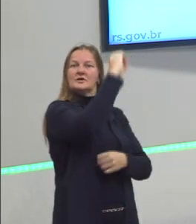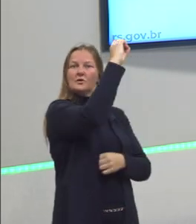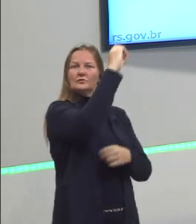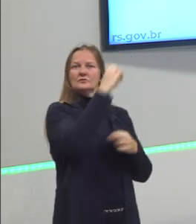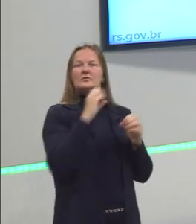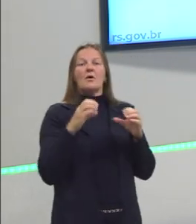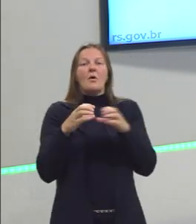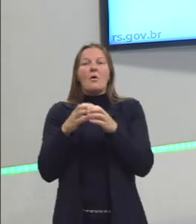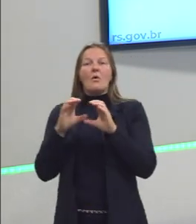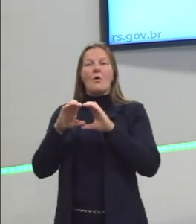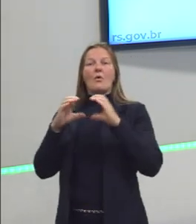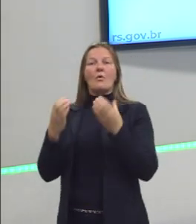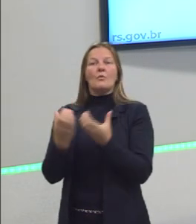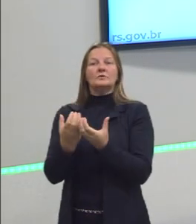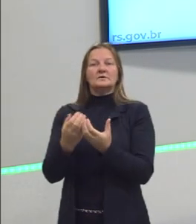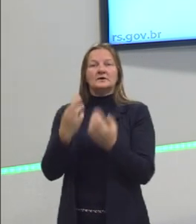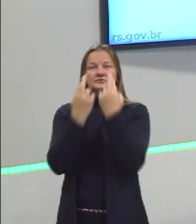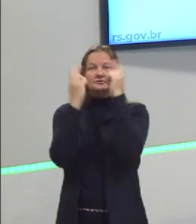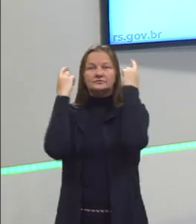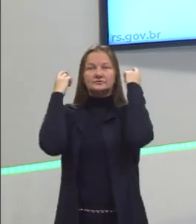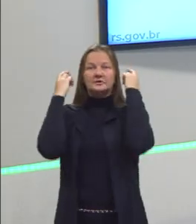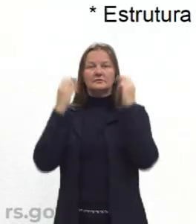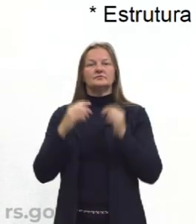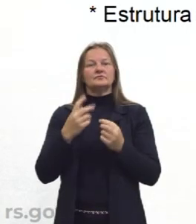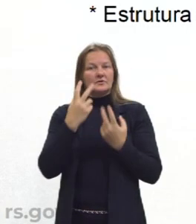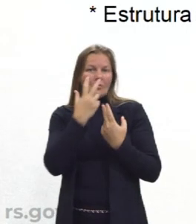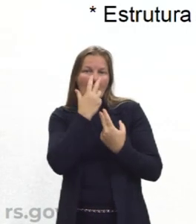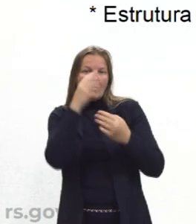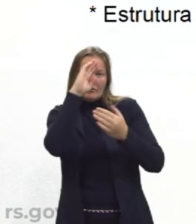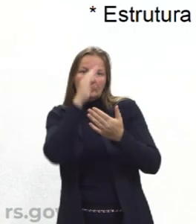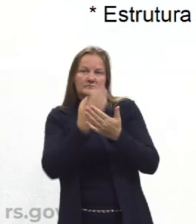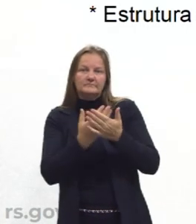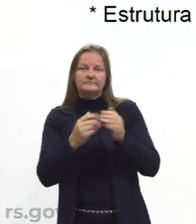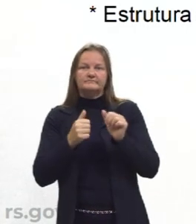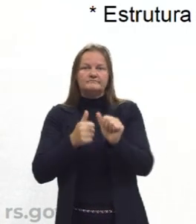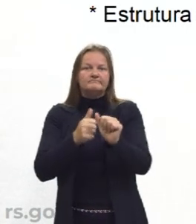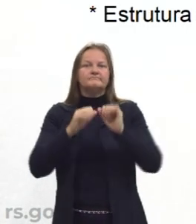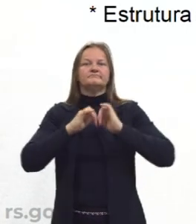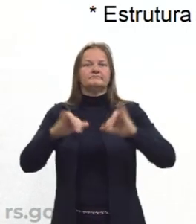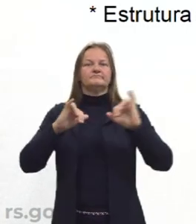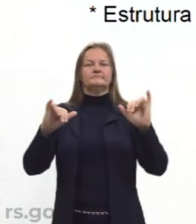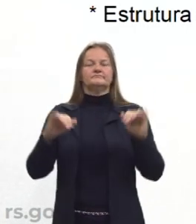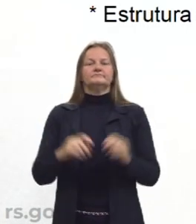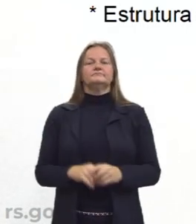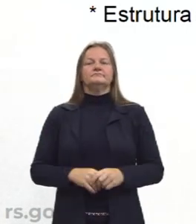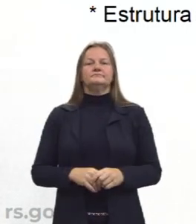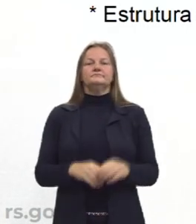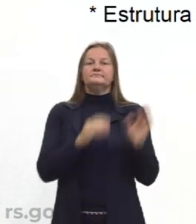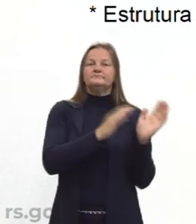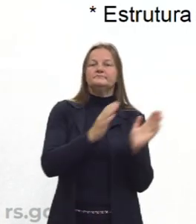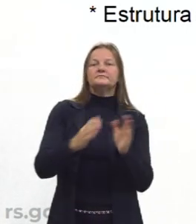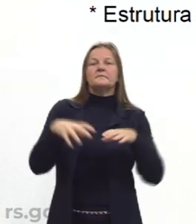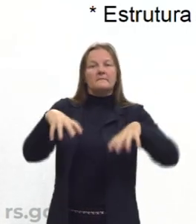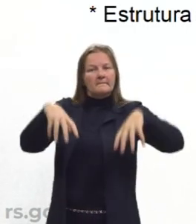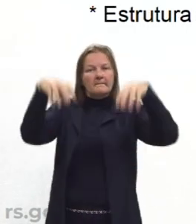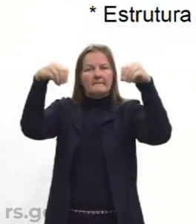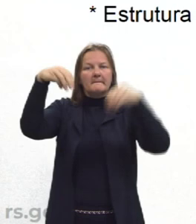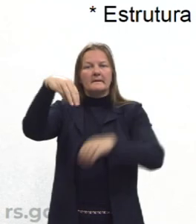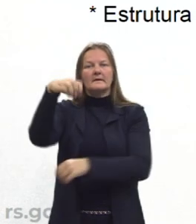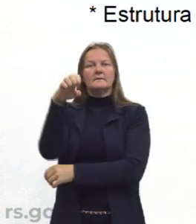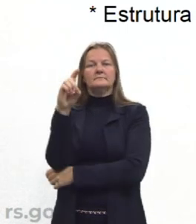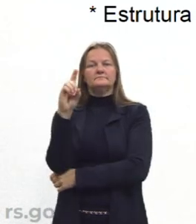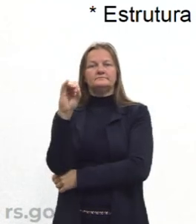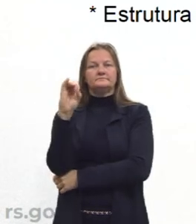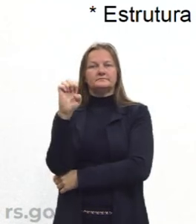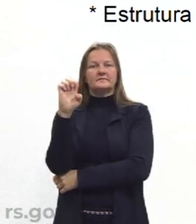coletivo como os gregos pegavam e a período medieval Vocês já viram em histórico da